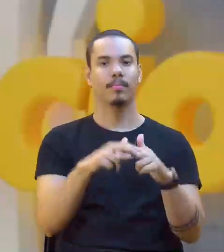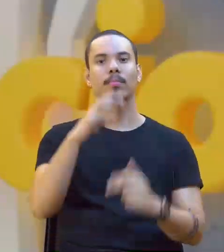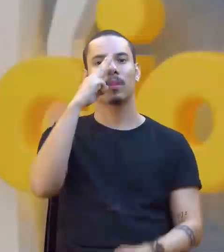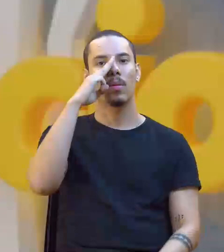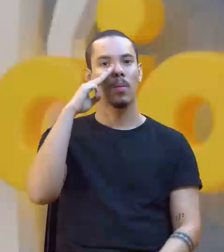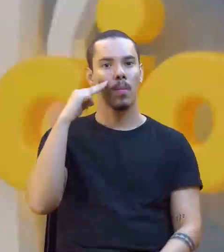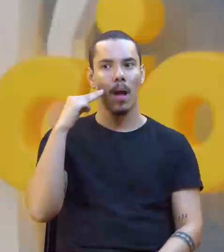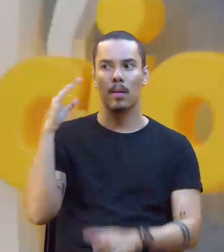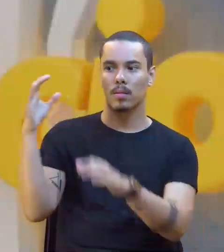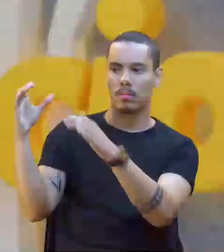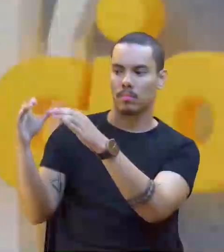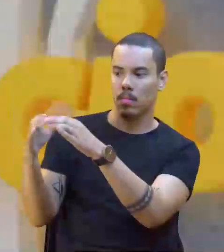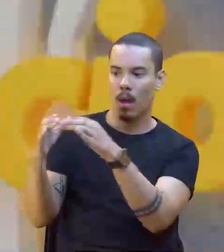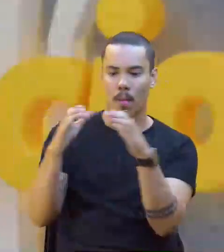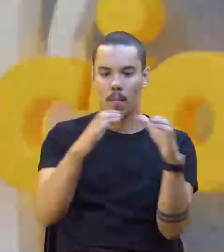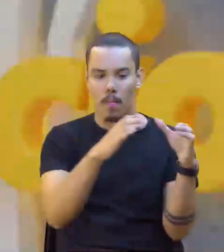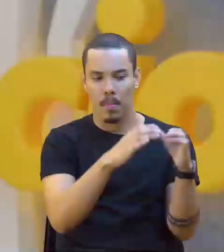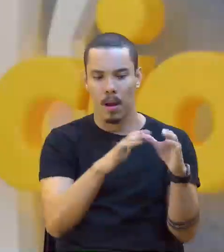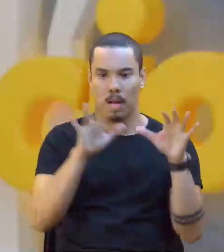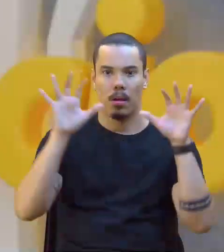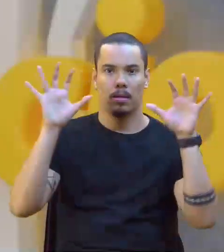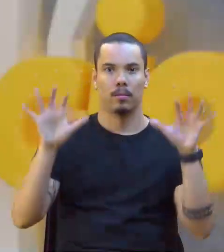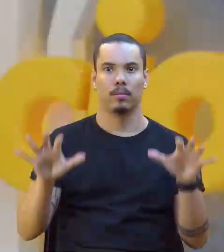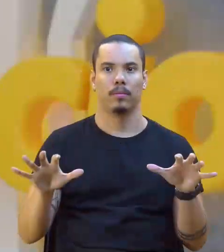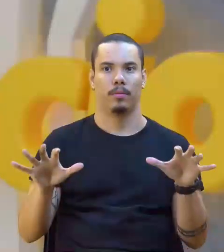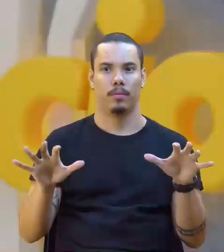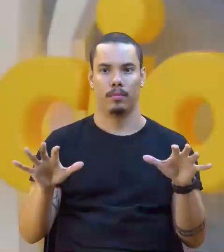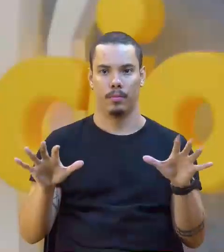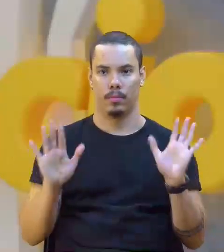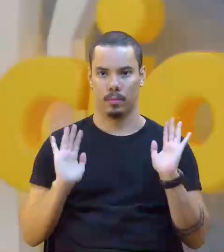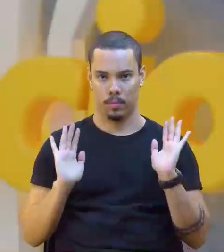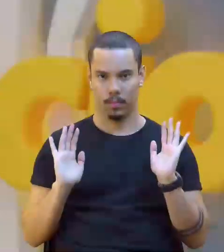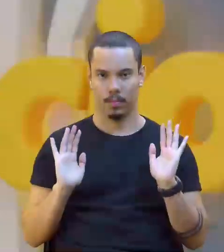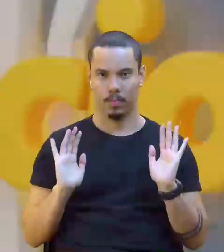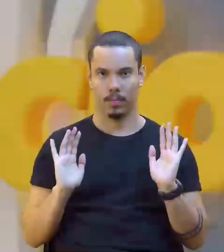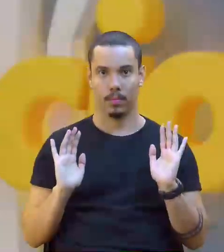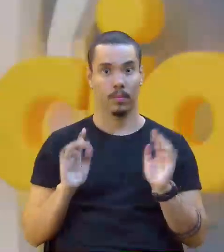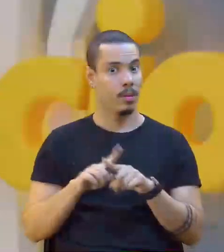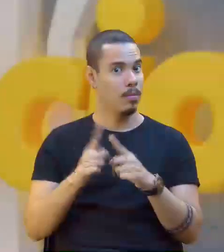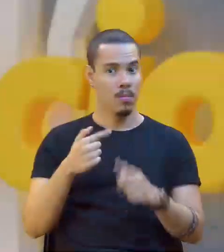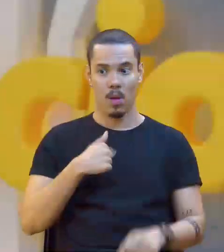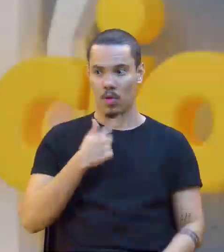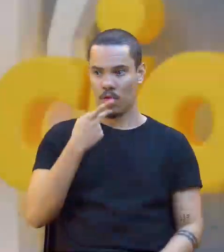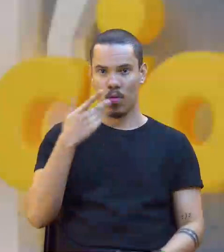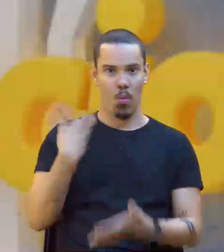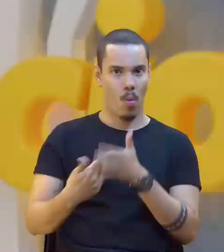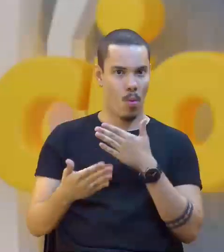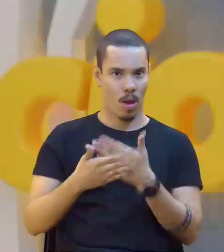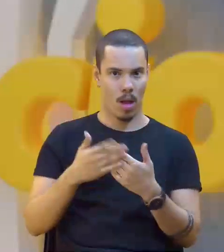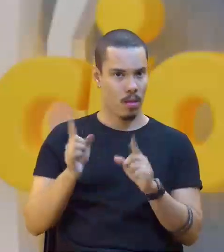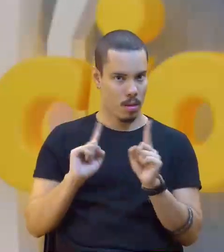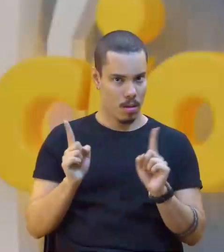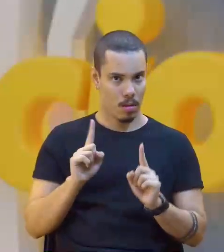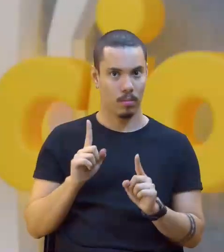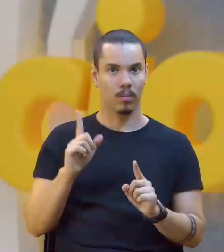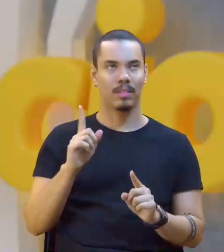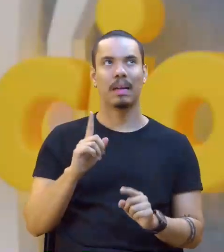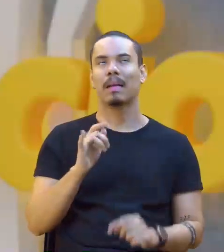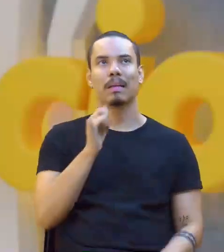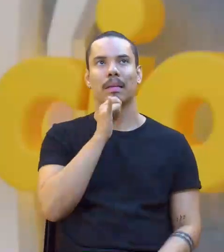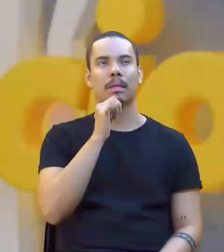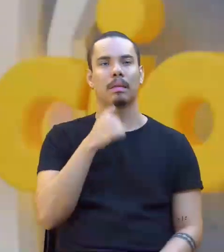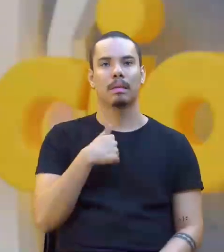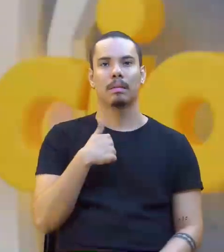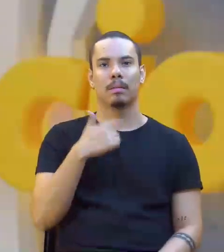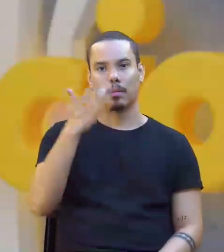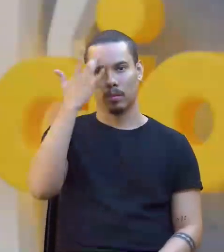era dividida nessas duas classes sociais. E eu não estou falando qualquer meio de produção não, tá, gente? Tem gente que acha assim que